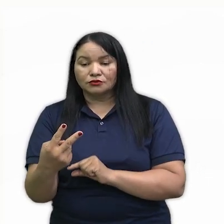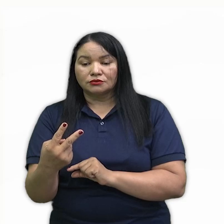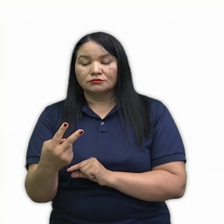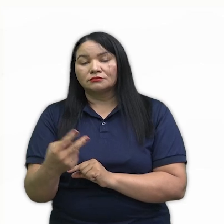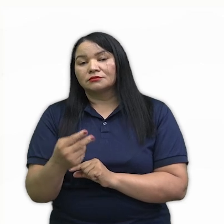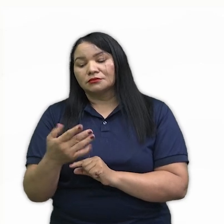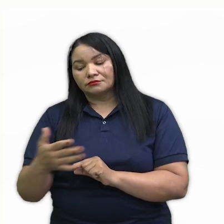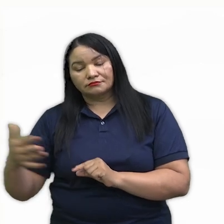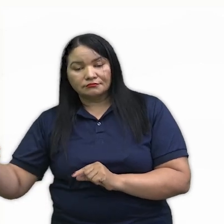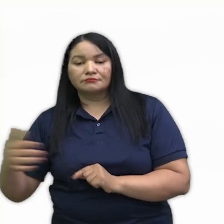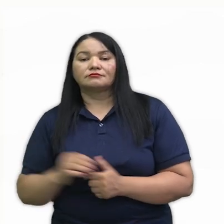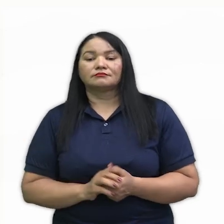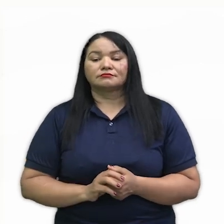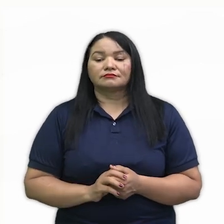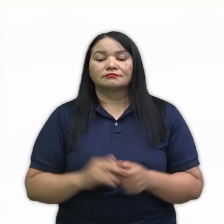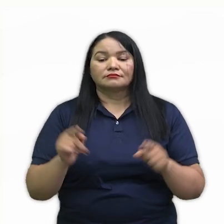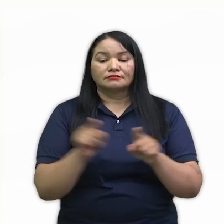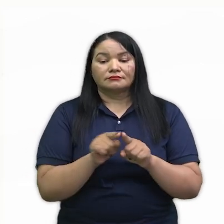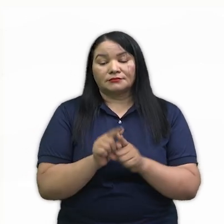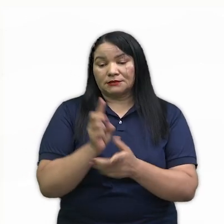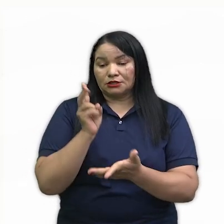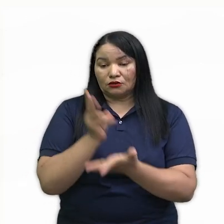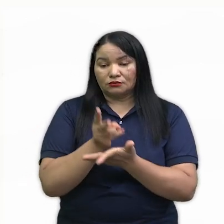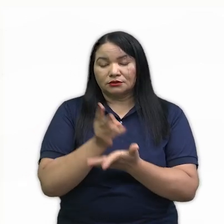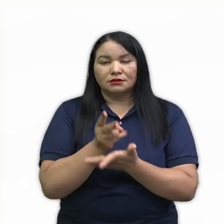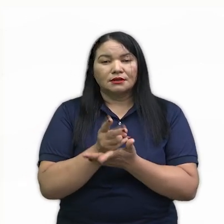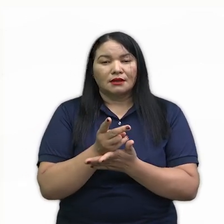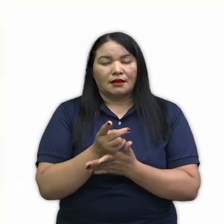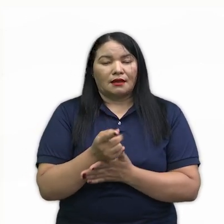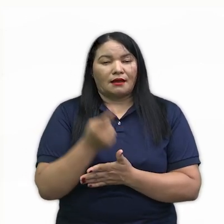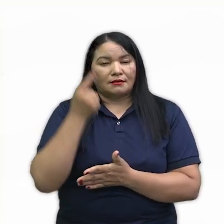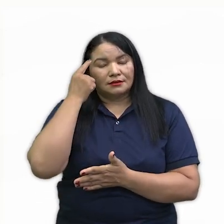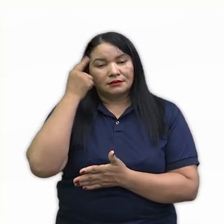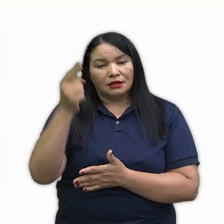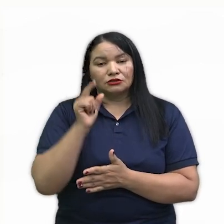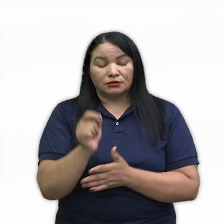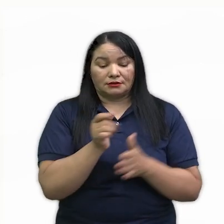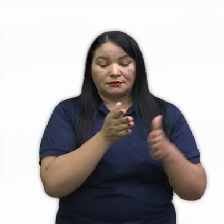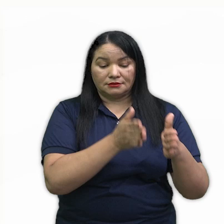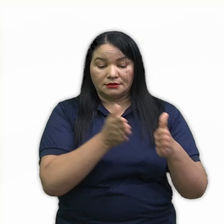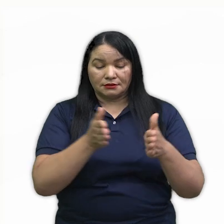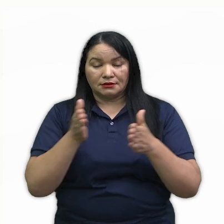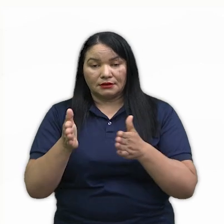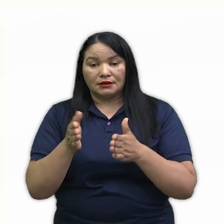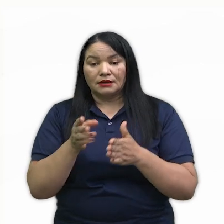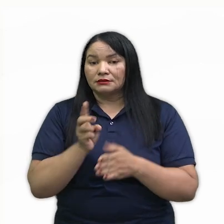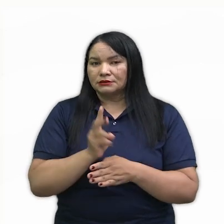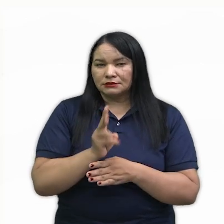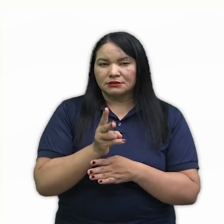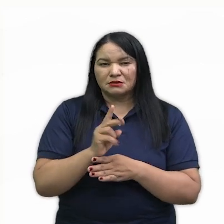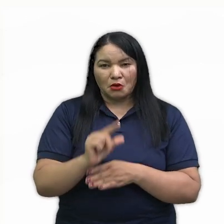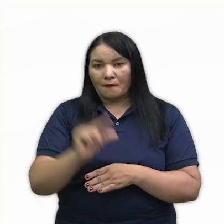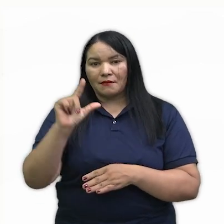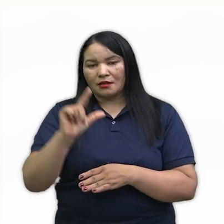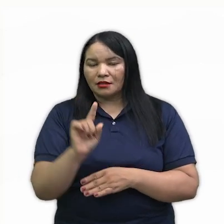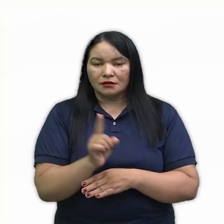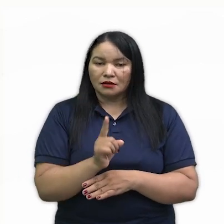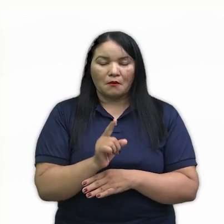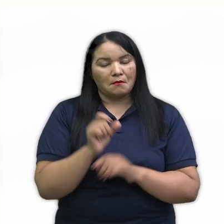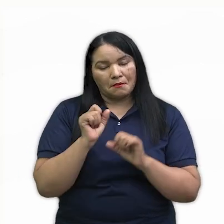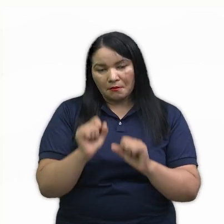diante. Constante, a ideia que a gente tem de sequência é que ela sempre aumenta, né, mas na verdade não.